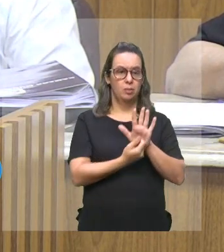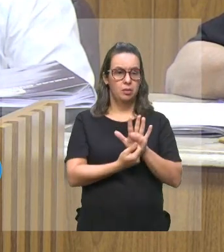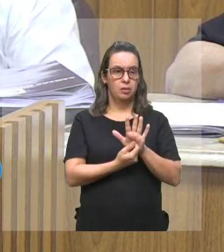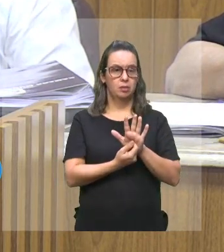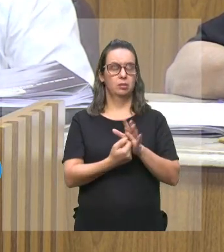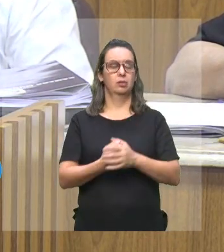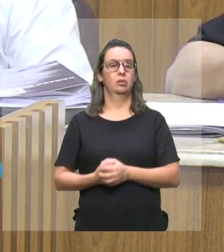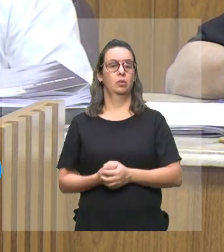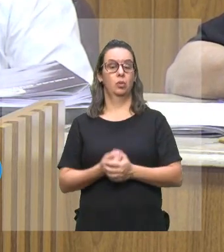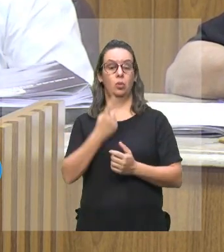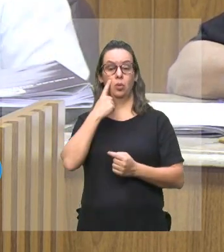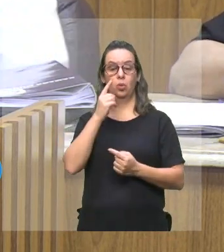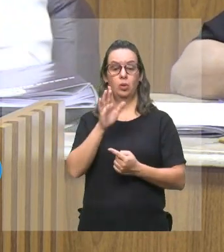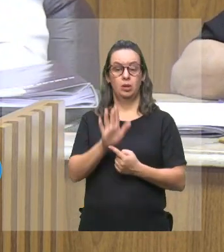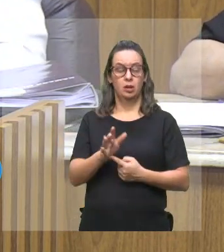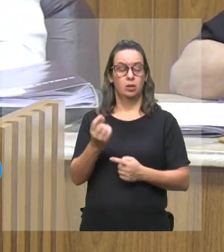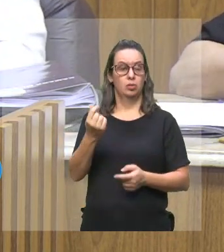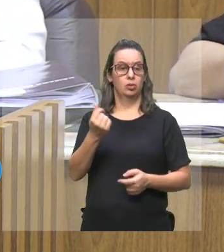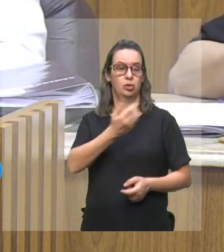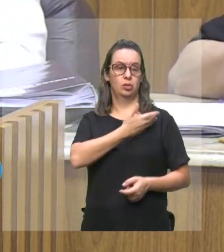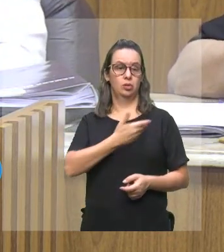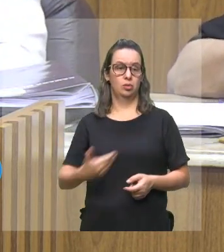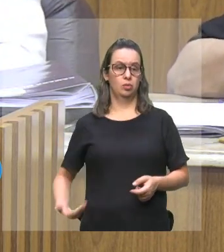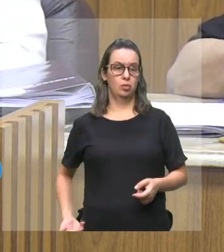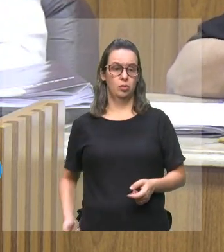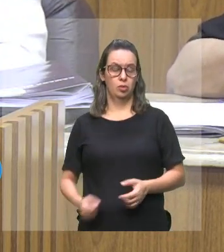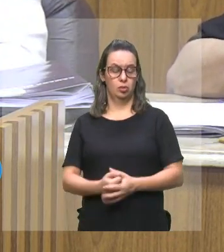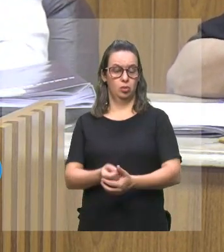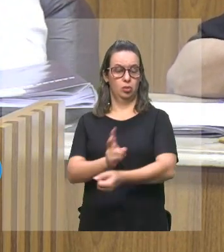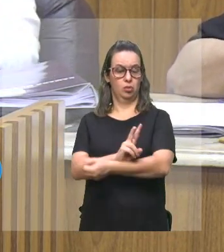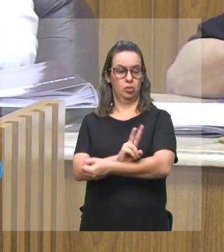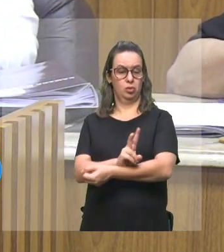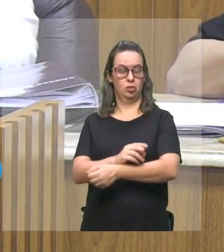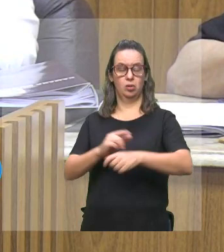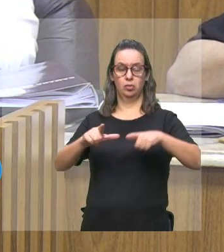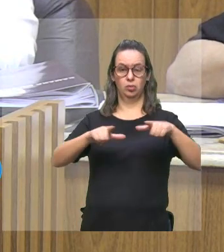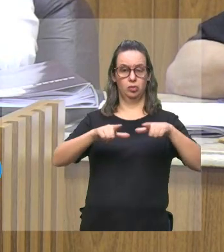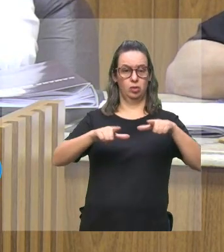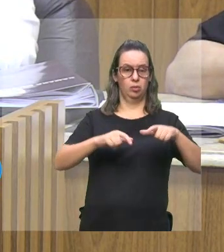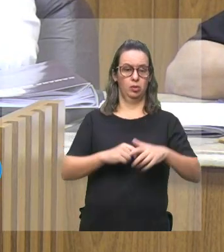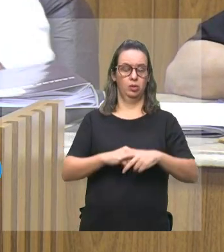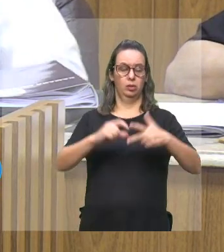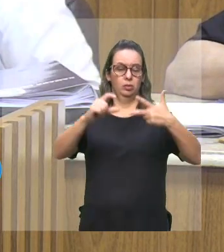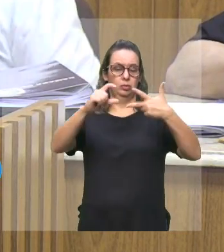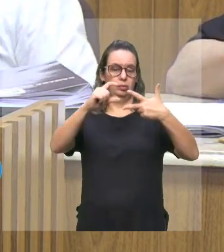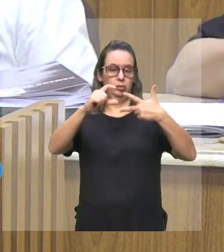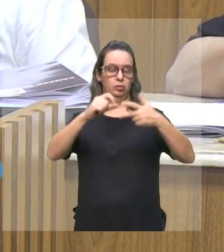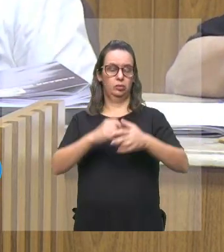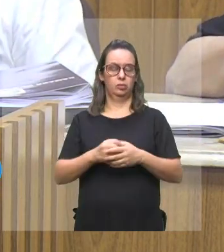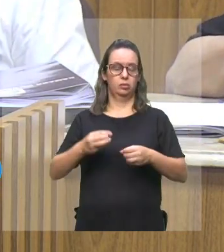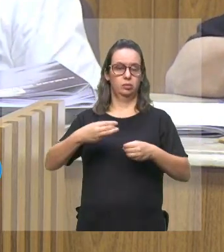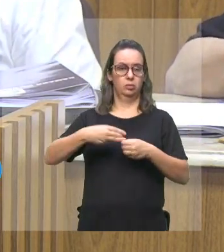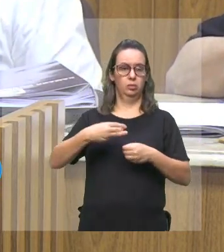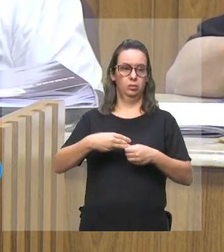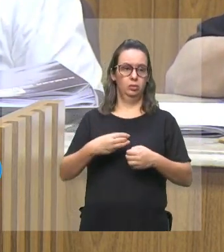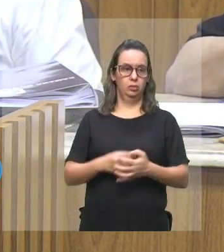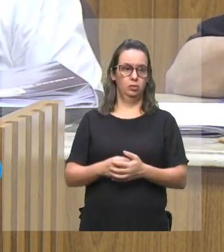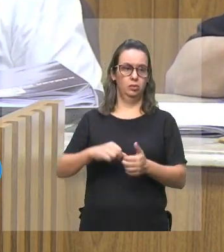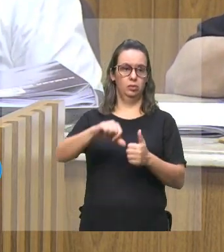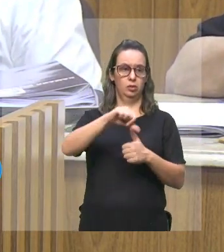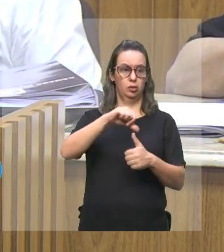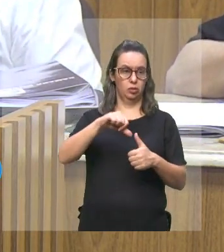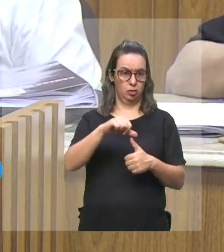recursos públicos. A fiscalização das ações do Poder Executivo Municipal visa tornar